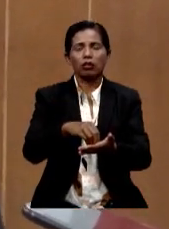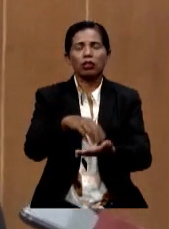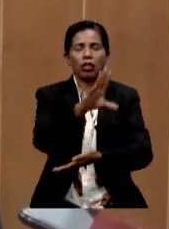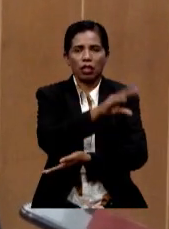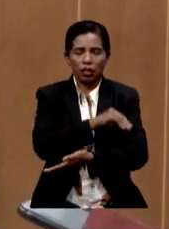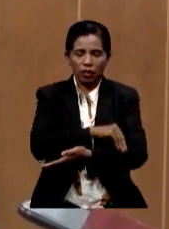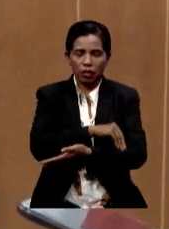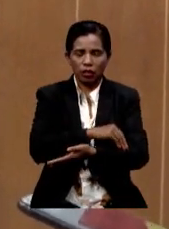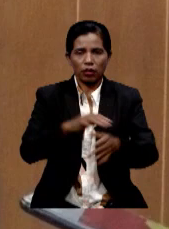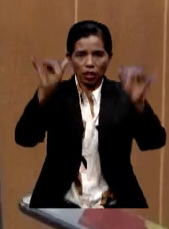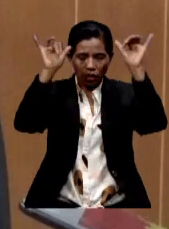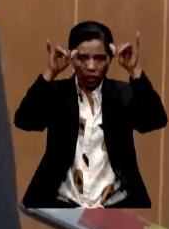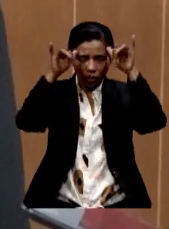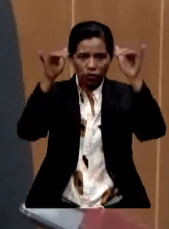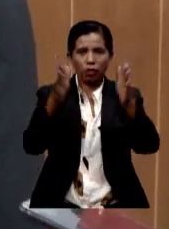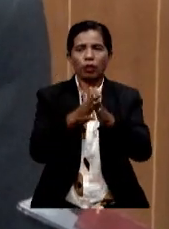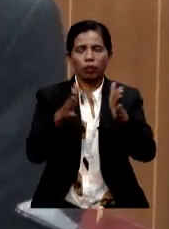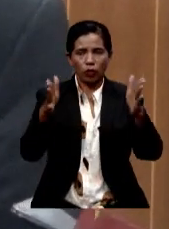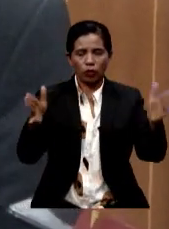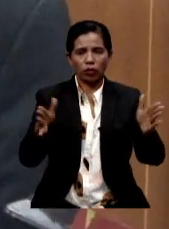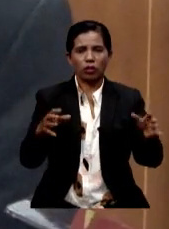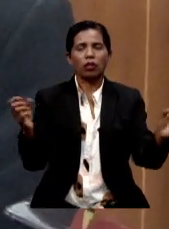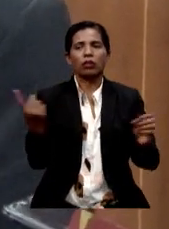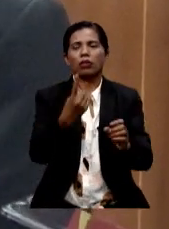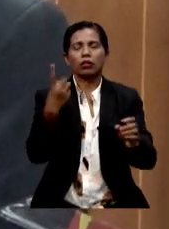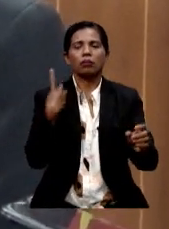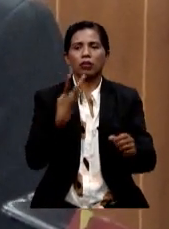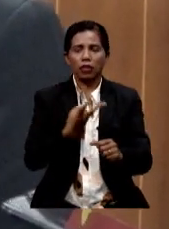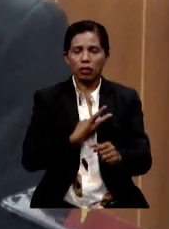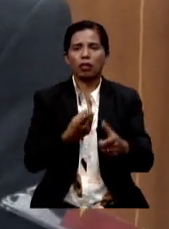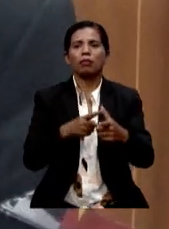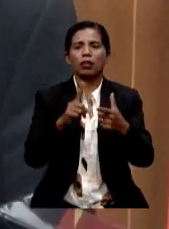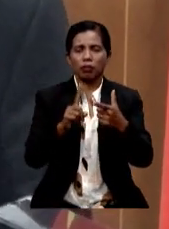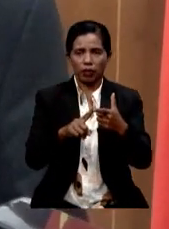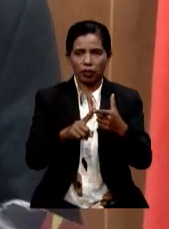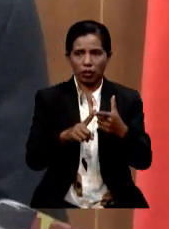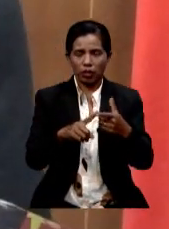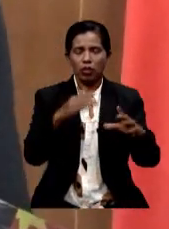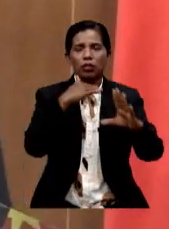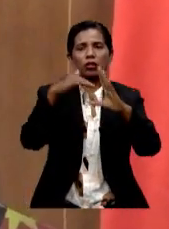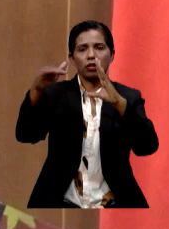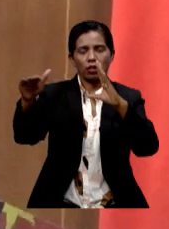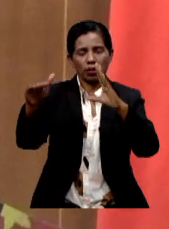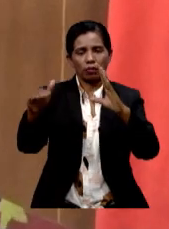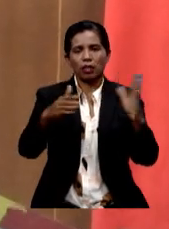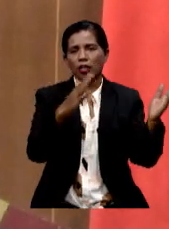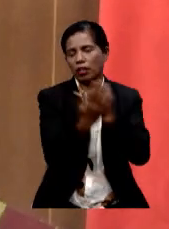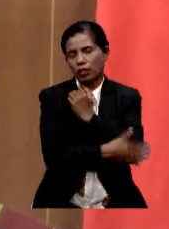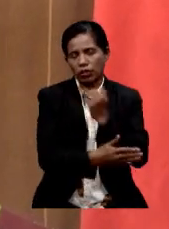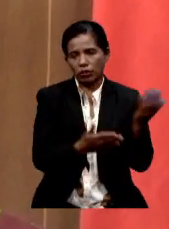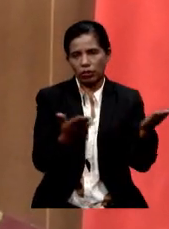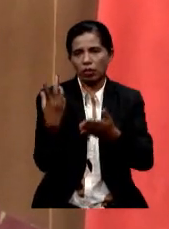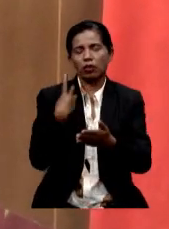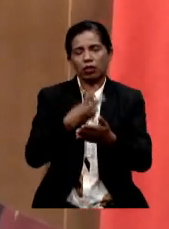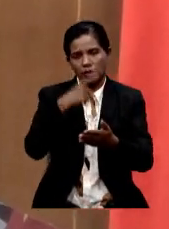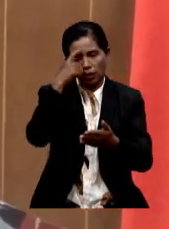carau no be boa tipo de espera lá os de ba ita me be liu ba exporta também a mi colhe de